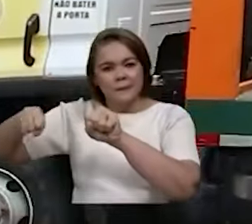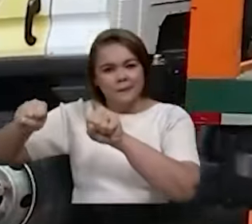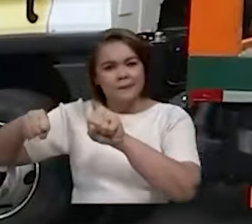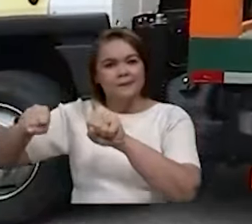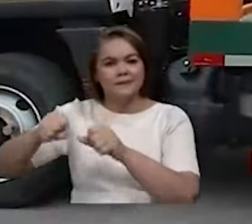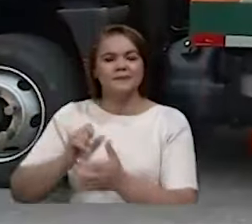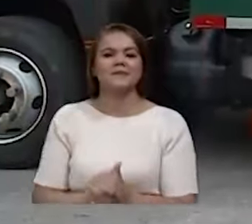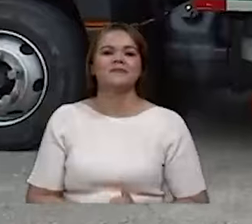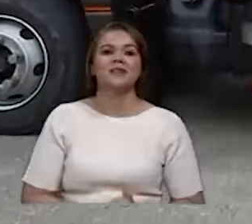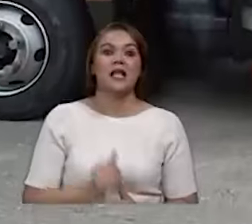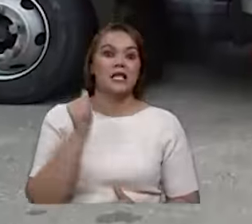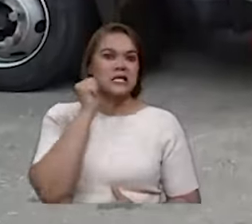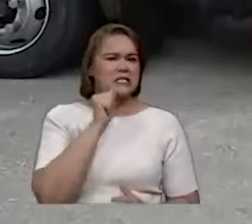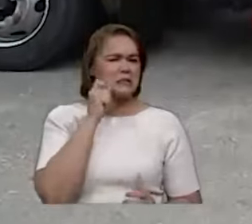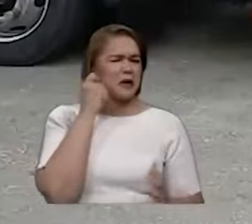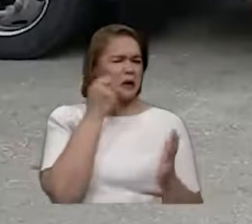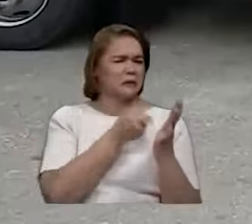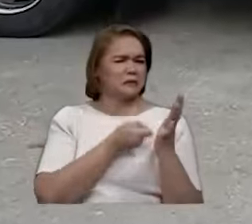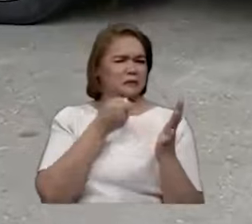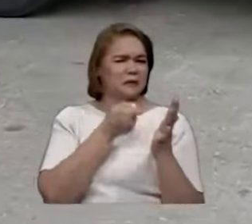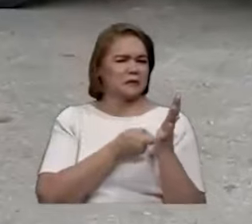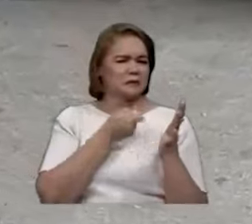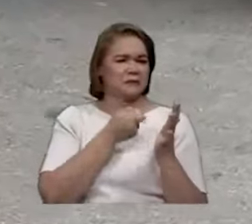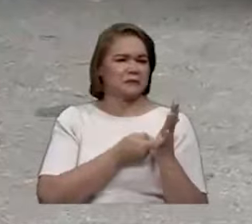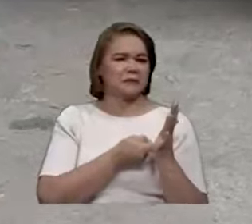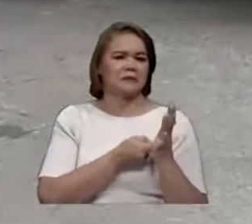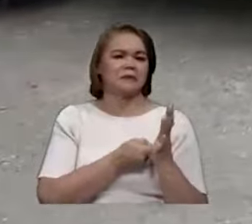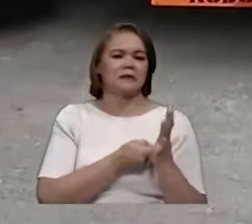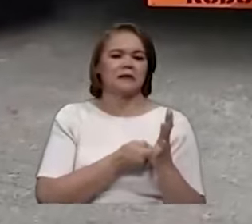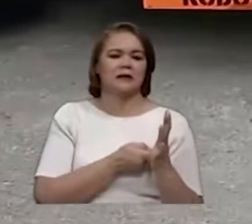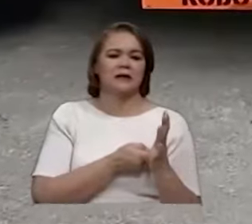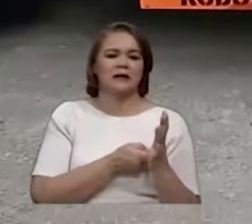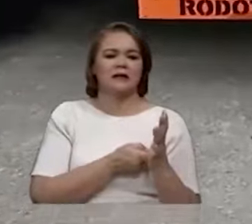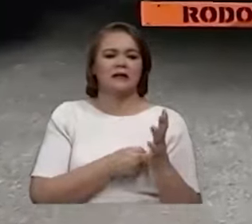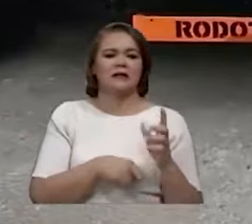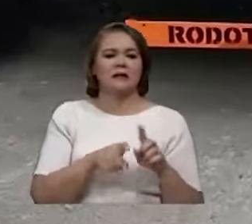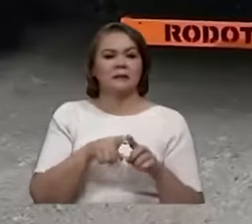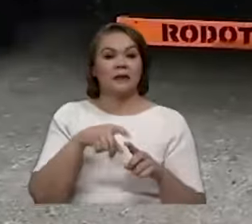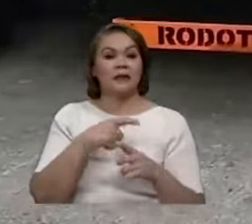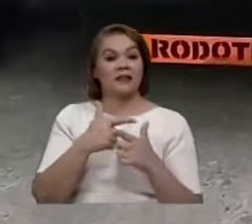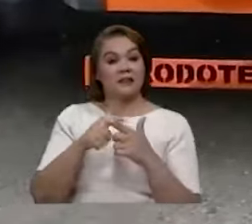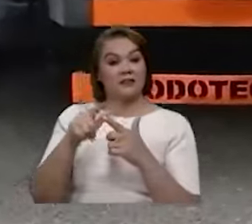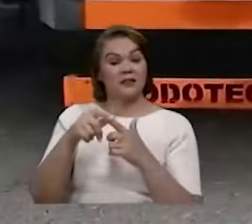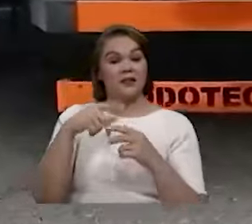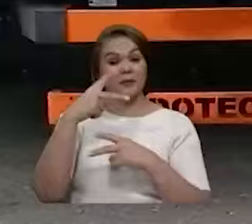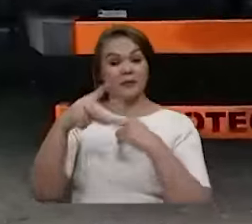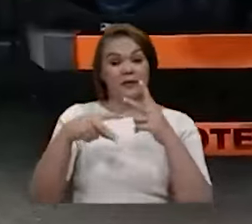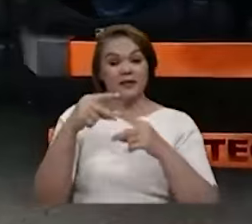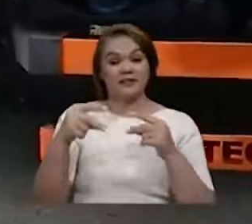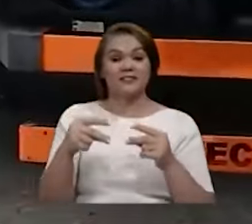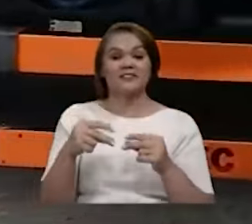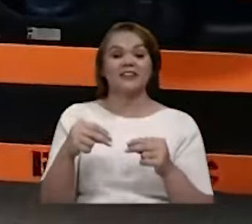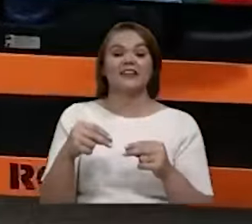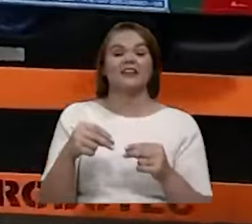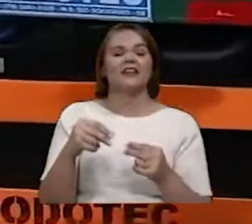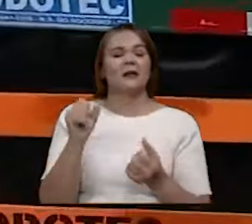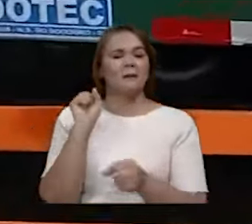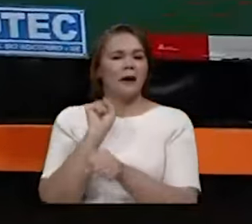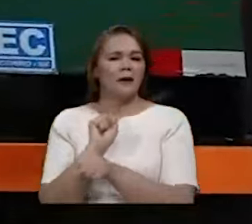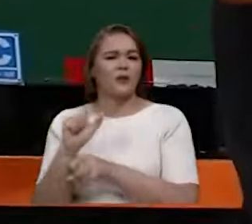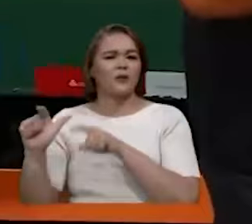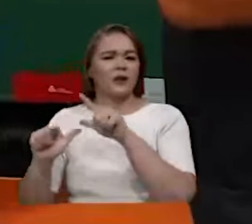E essa mulher guerreira, Jéssica, que dividiu esse super prêmio, tá aqui ao meu lado, deu um tempinho no trabalho para falar